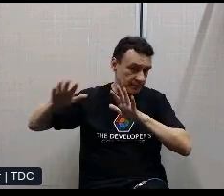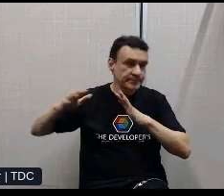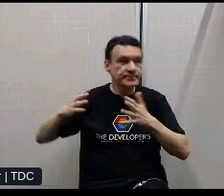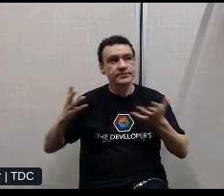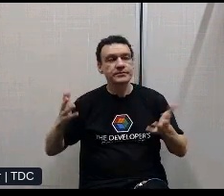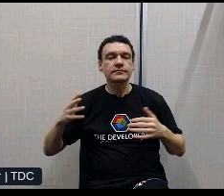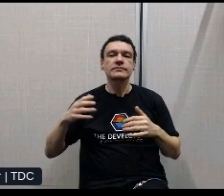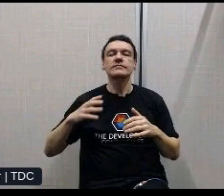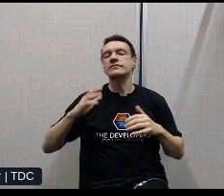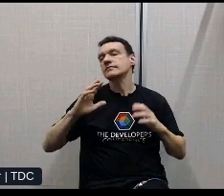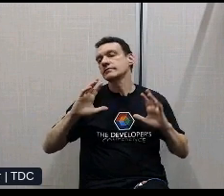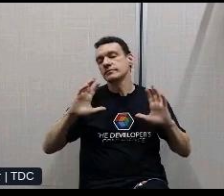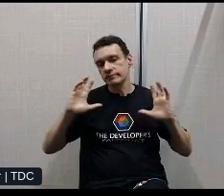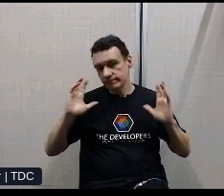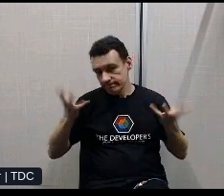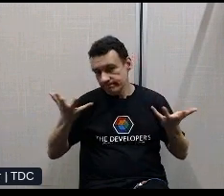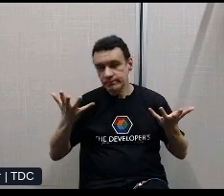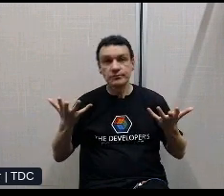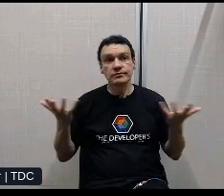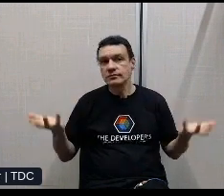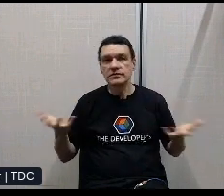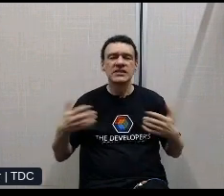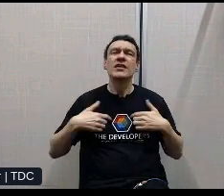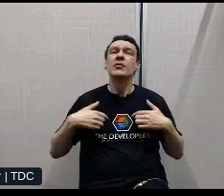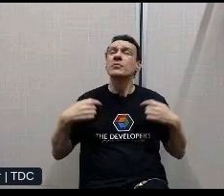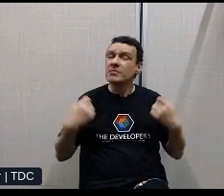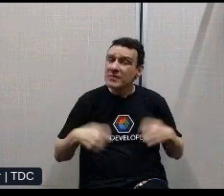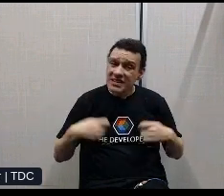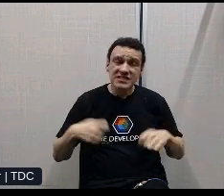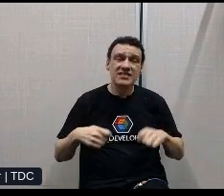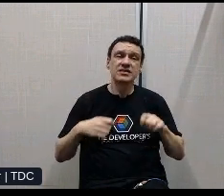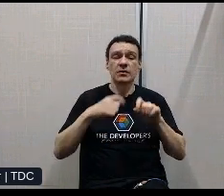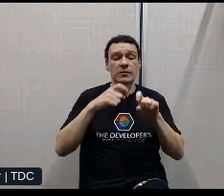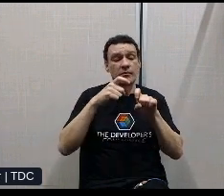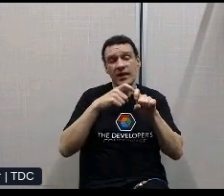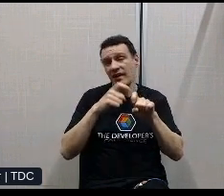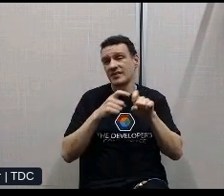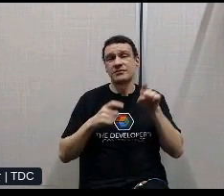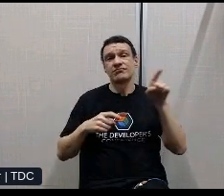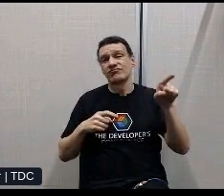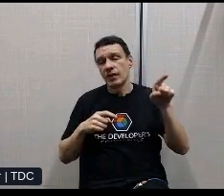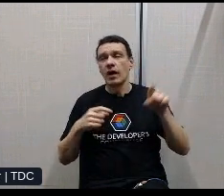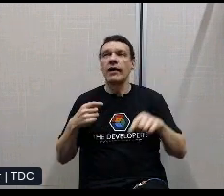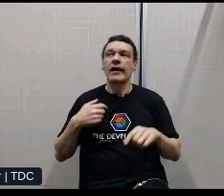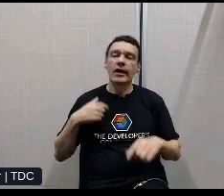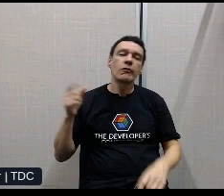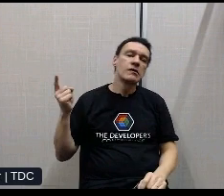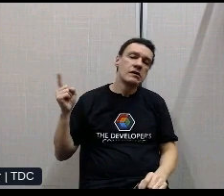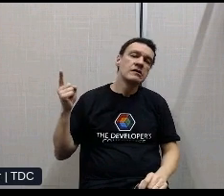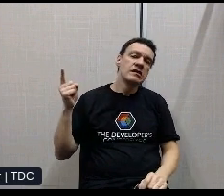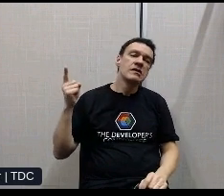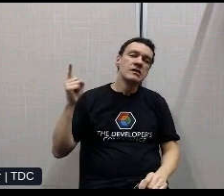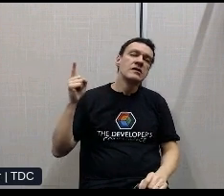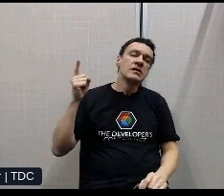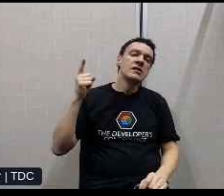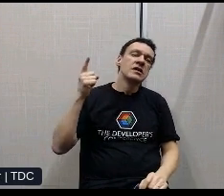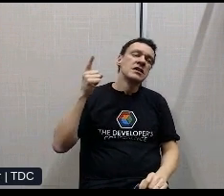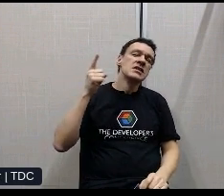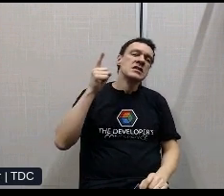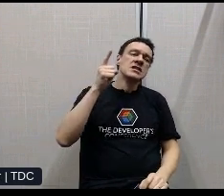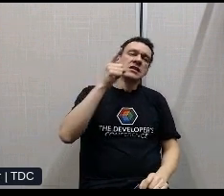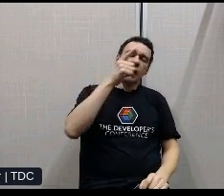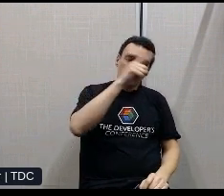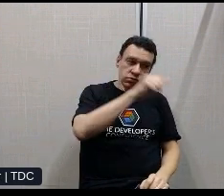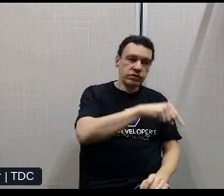que, às vezes, o deslocamento para chegar até um hospital, ele é longo, mas minimamente tem